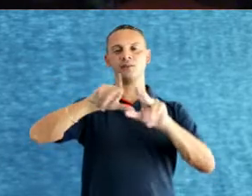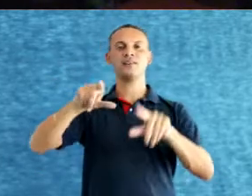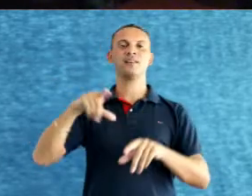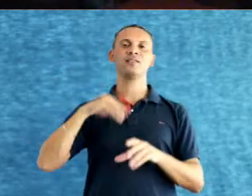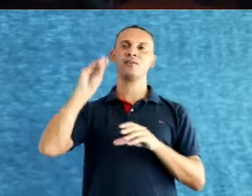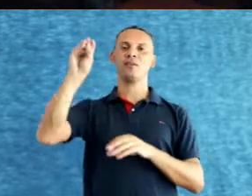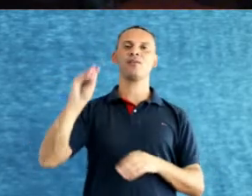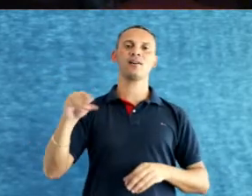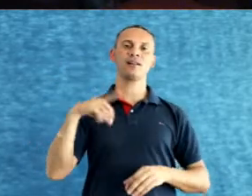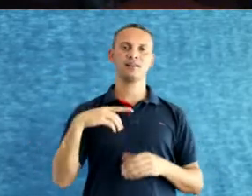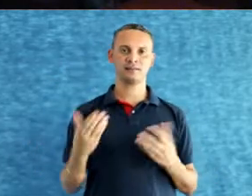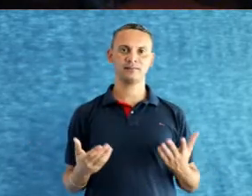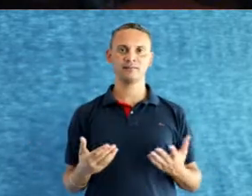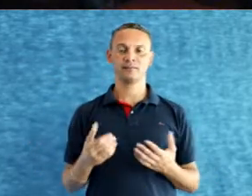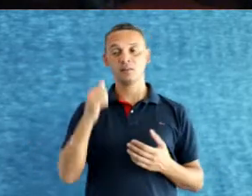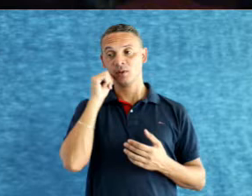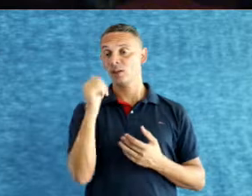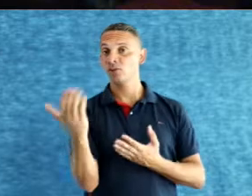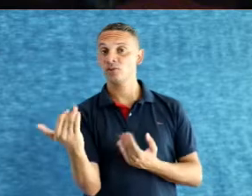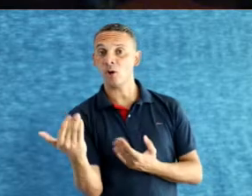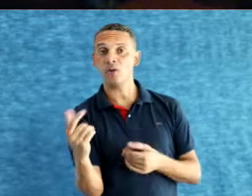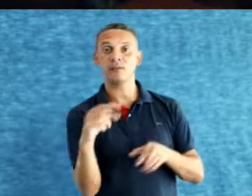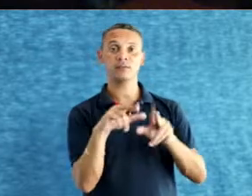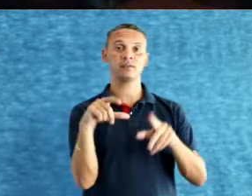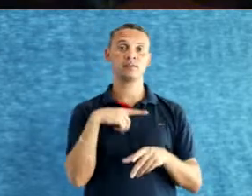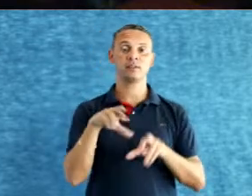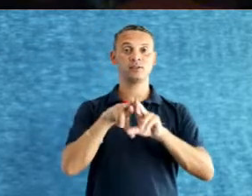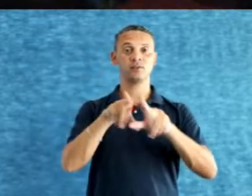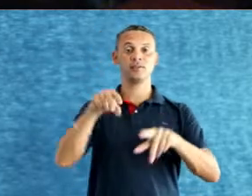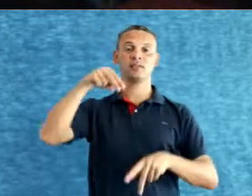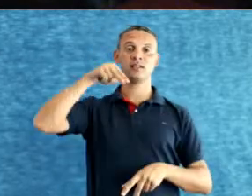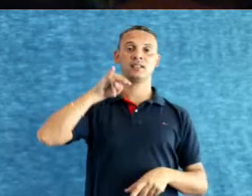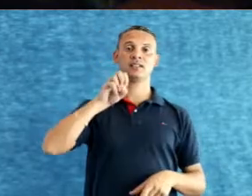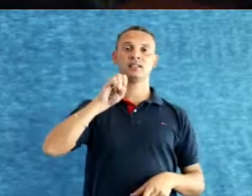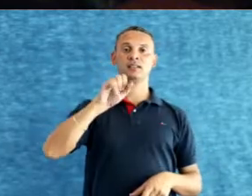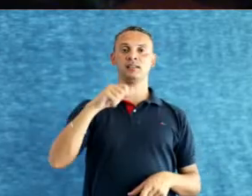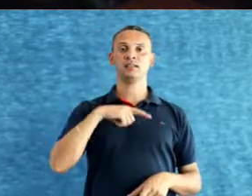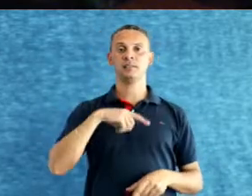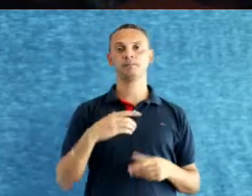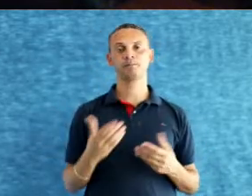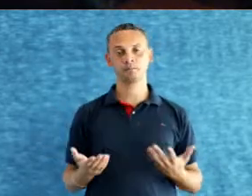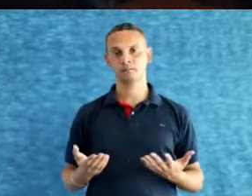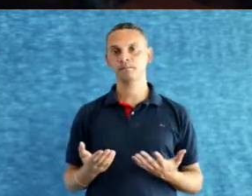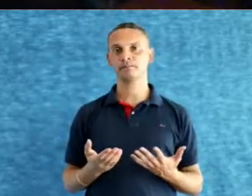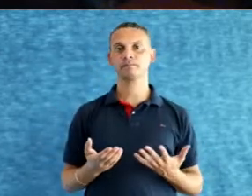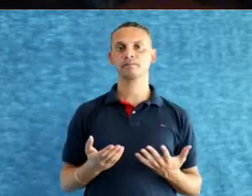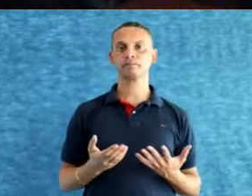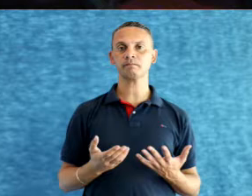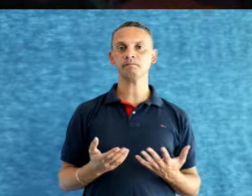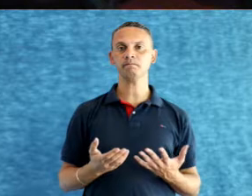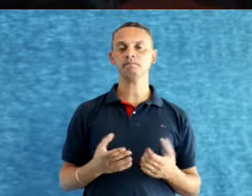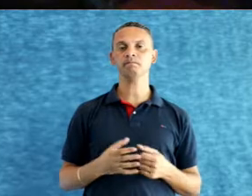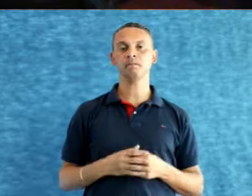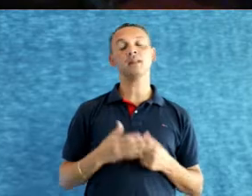pedimos também que mandem uma foto com boa resolução. E a Constância não nos mandou uma foto dela. Então, minha? Não,